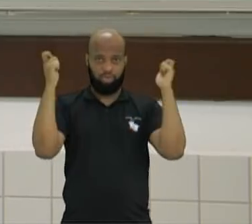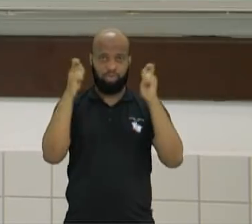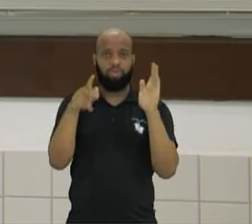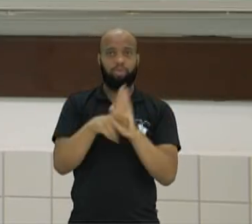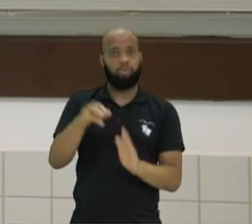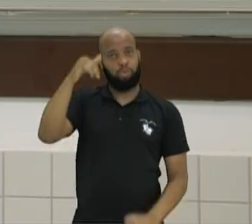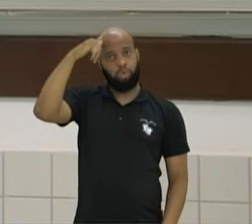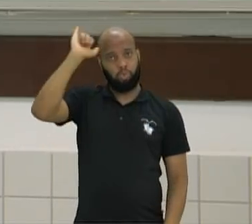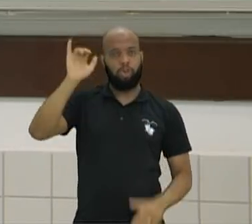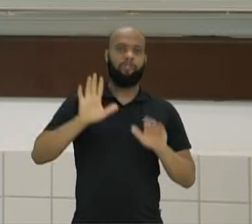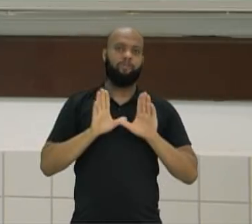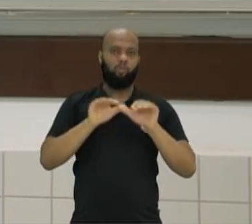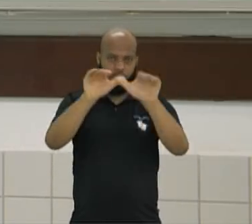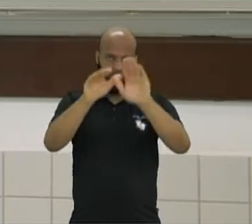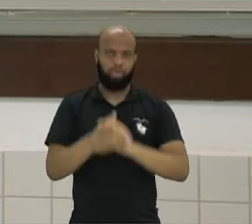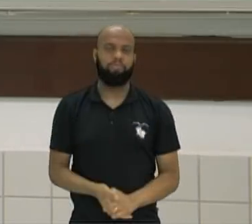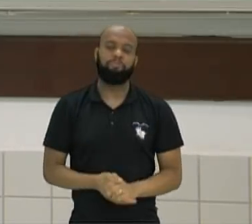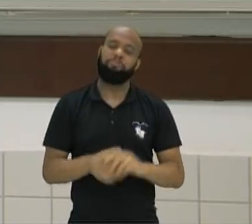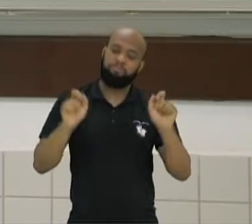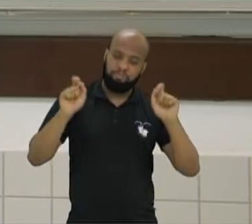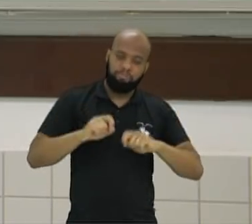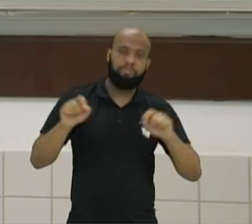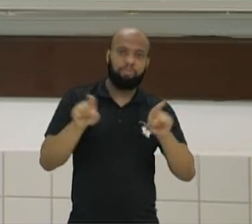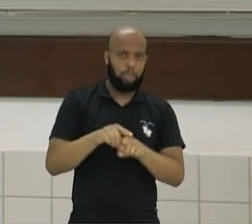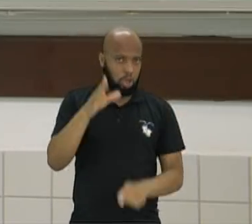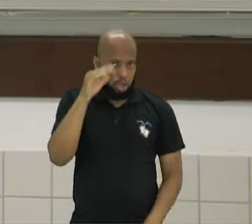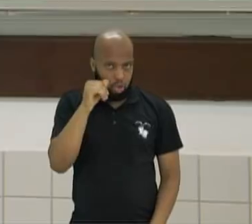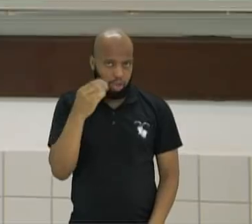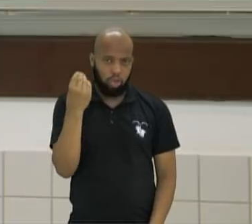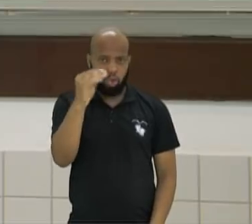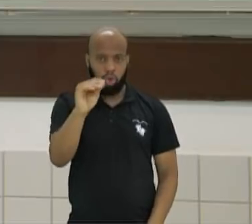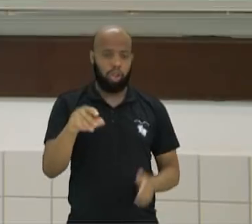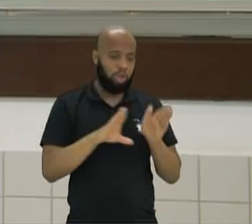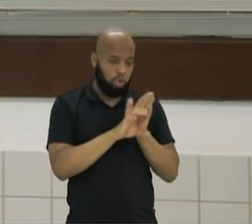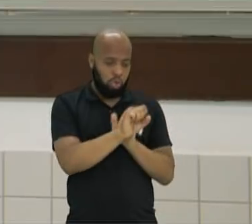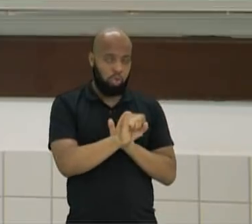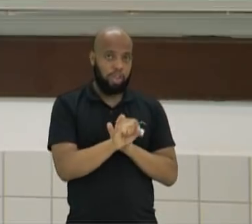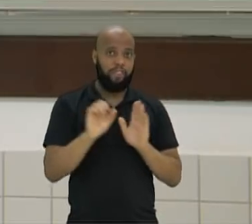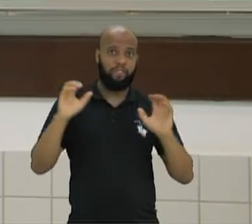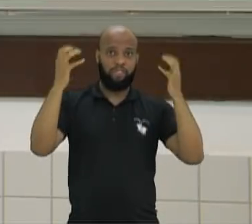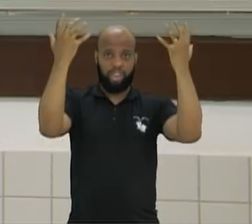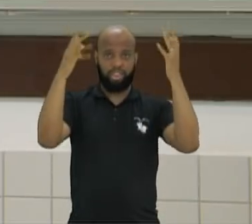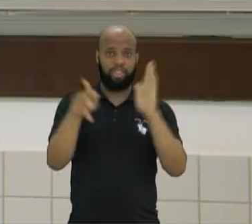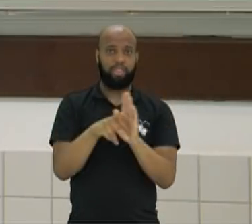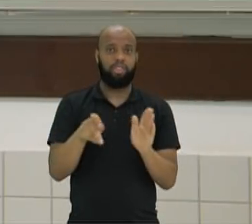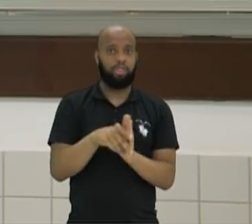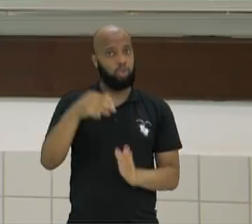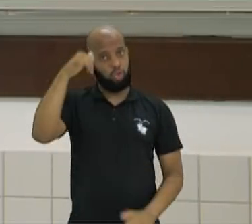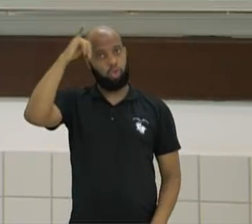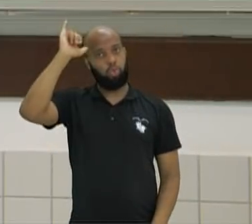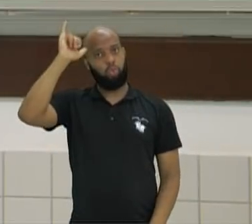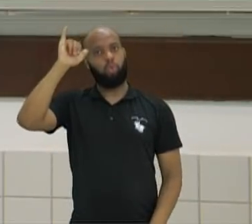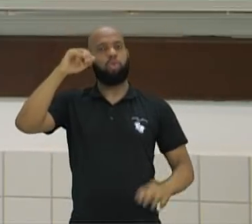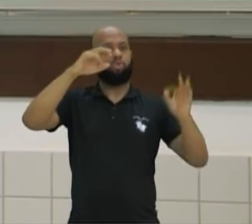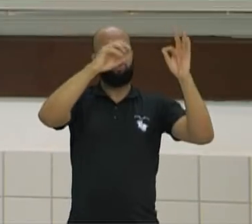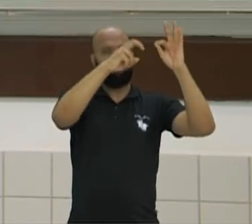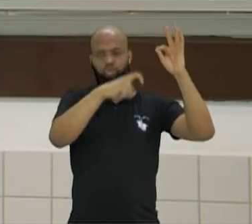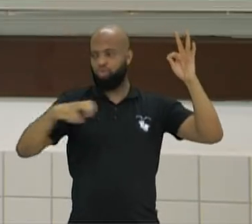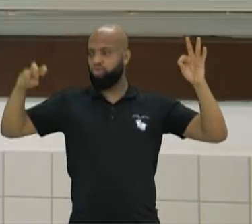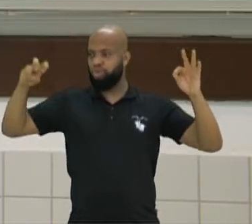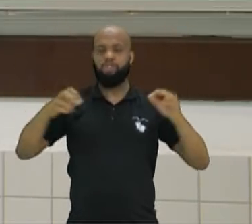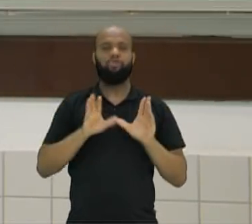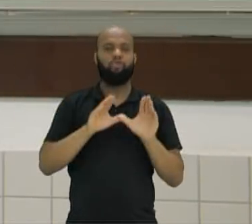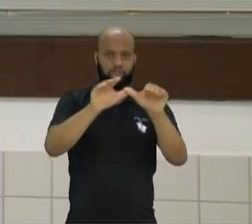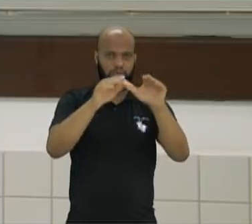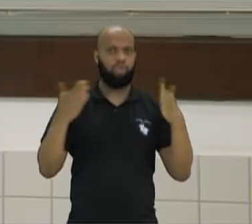voador. É muito interessante. Vale a pena? Se está na curiosidade, coloca aí, festa do boi voador. Dá para você dar umas risadas bem bacana a história hoje da